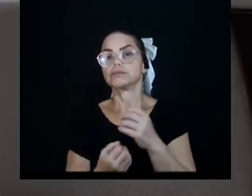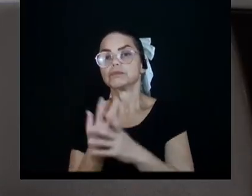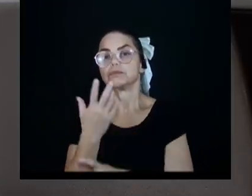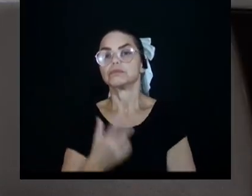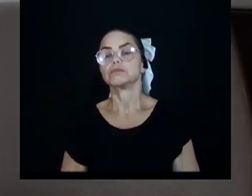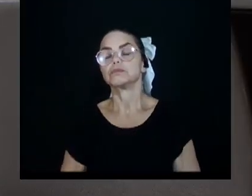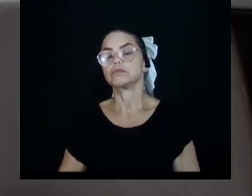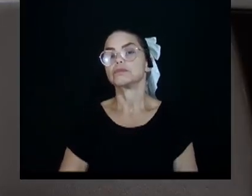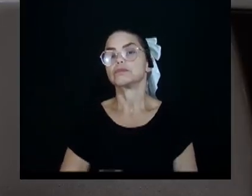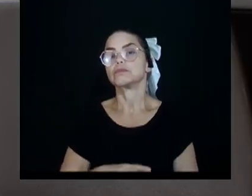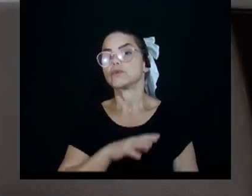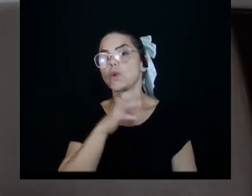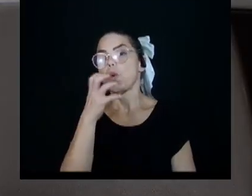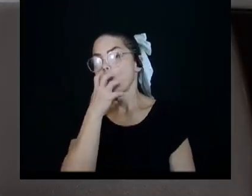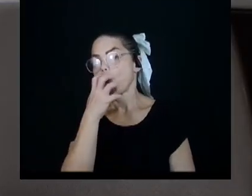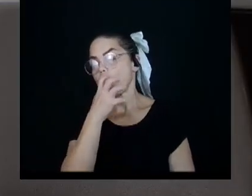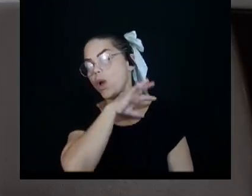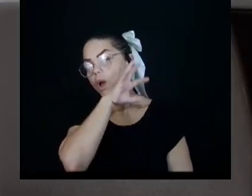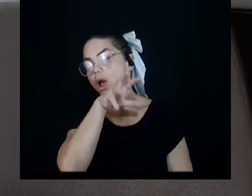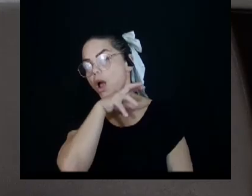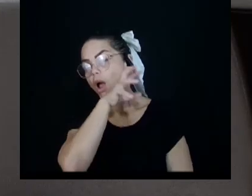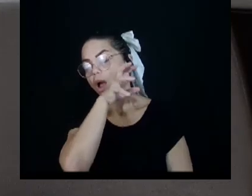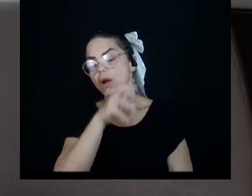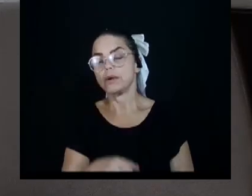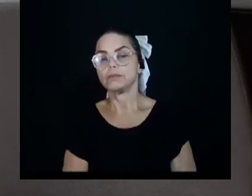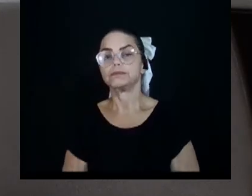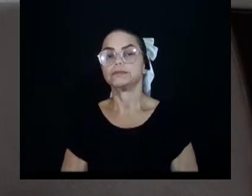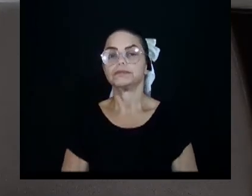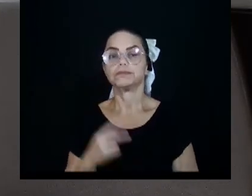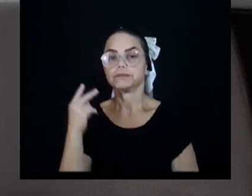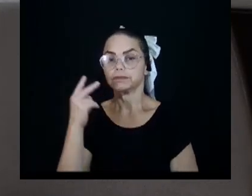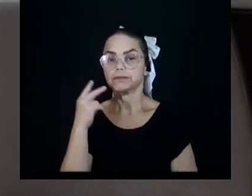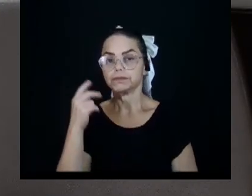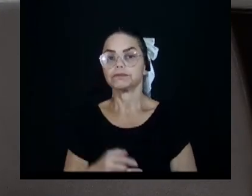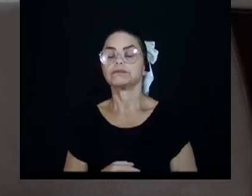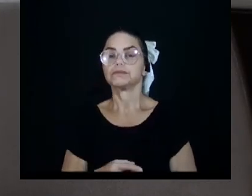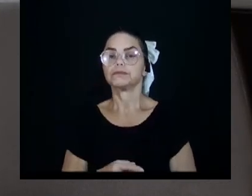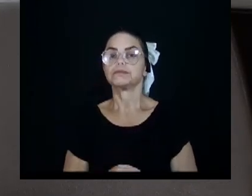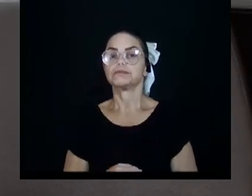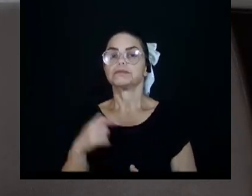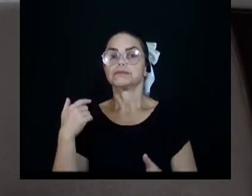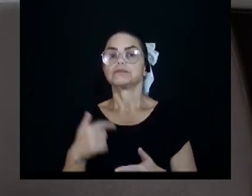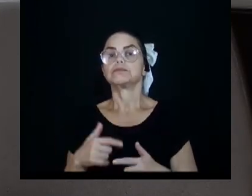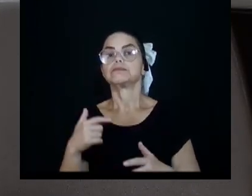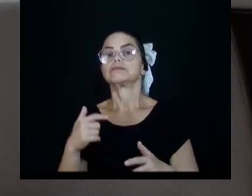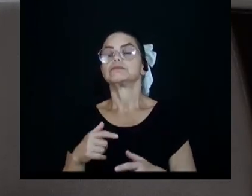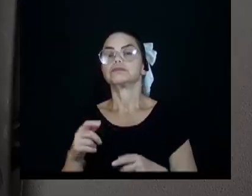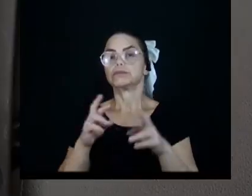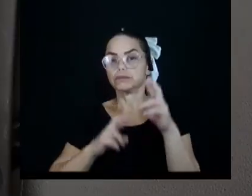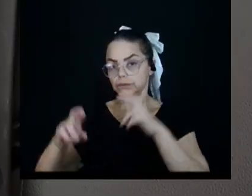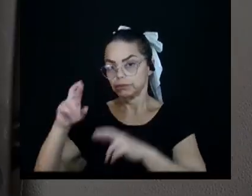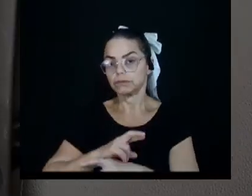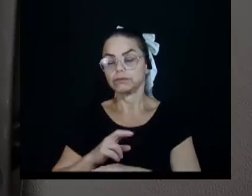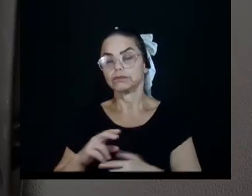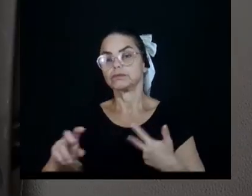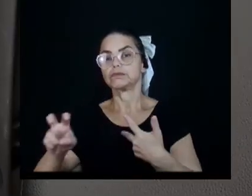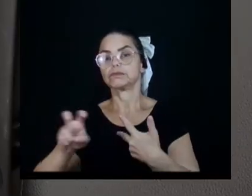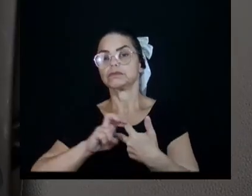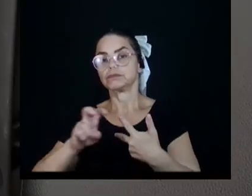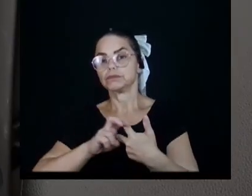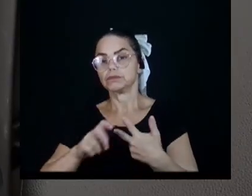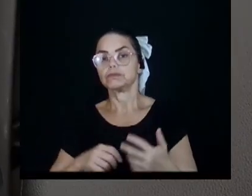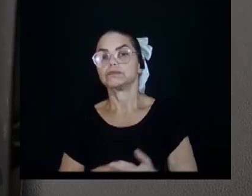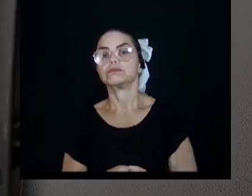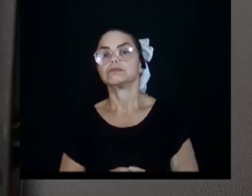papel do vereador é legislar e, além disso, fiscalizar o Poder Executivo. Então, nós estamos falando aqui de